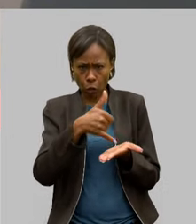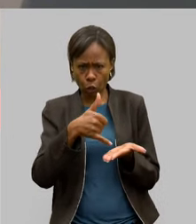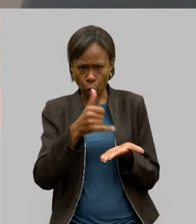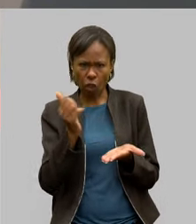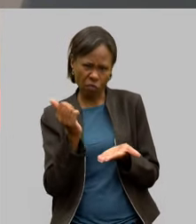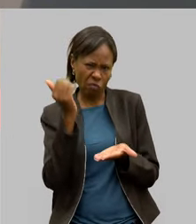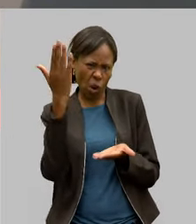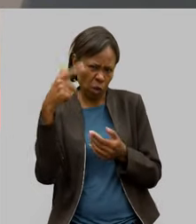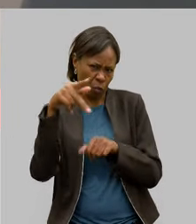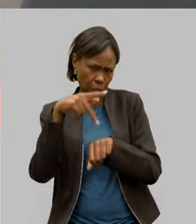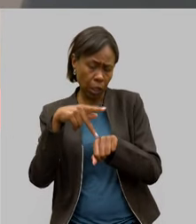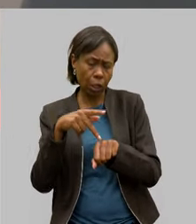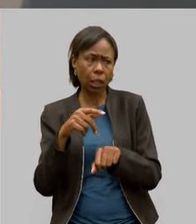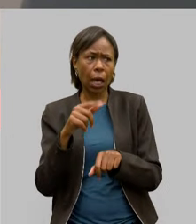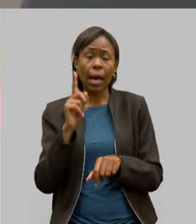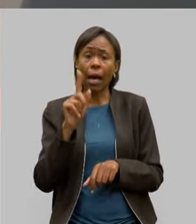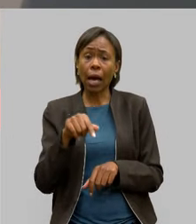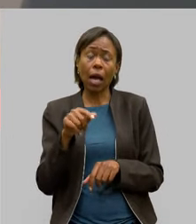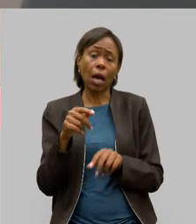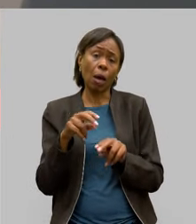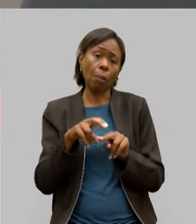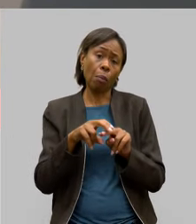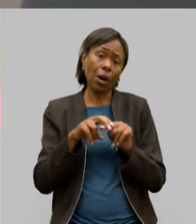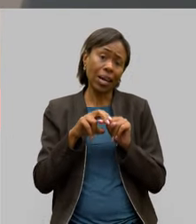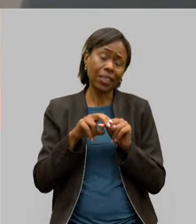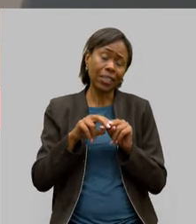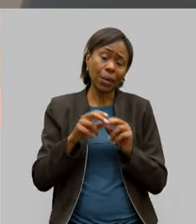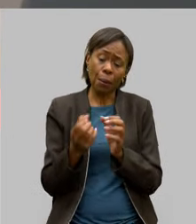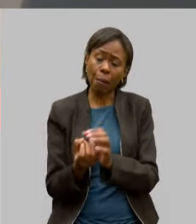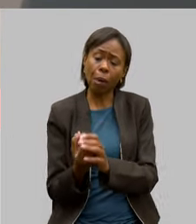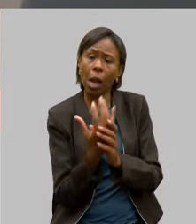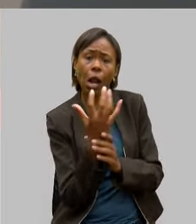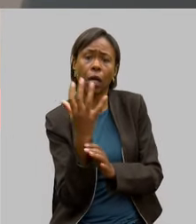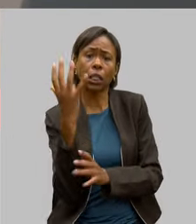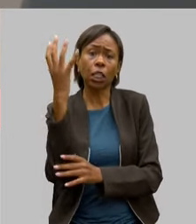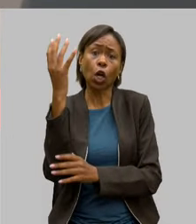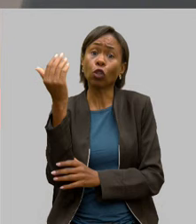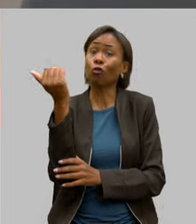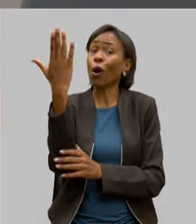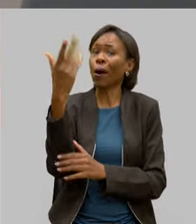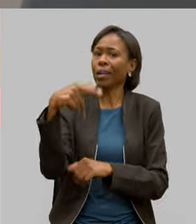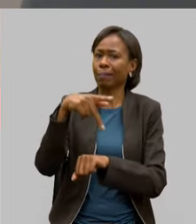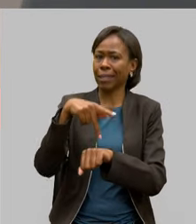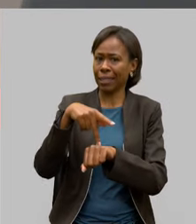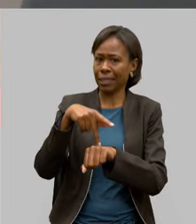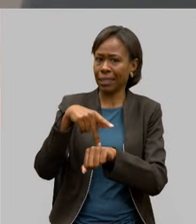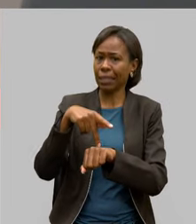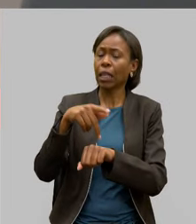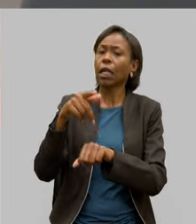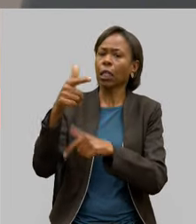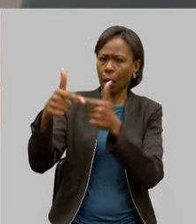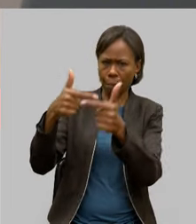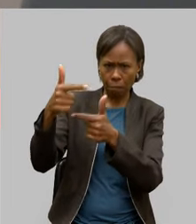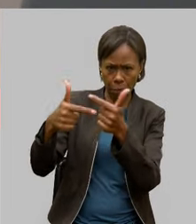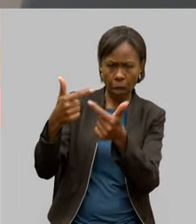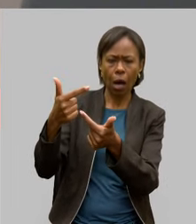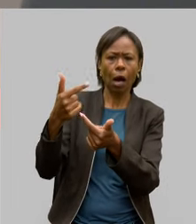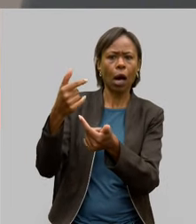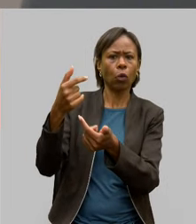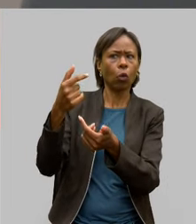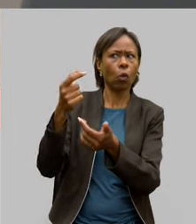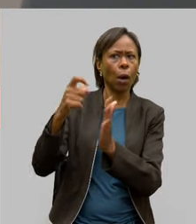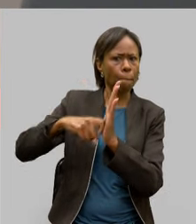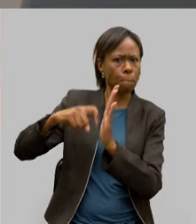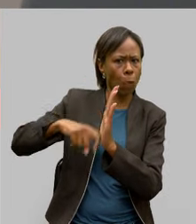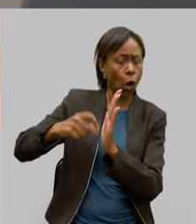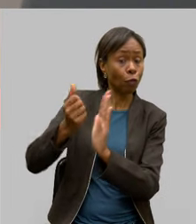são decorrentes de plantações que ficam fora do país eles geram emprego geram impostos fora do país então é importante demais a